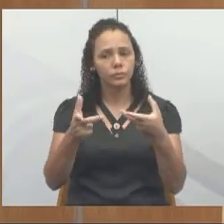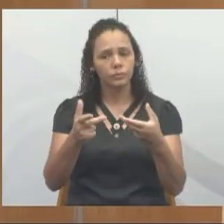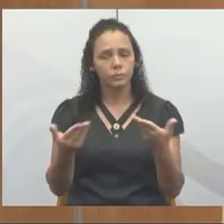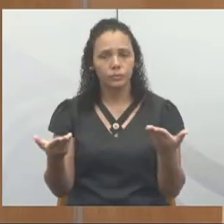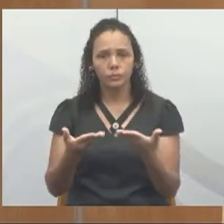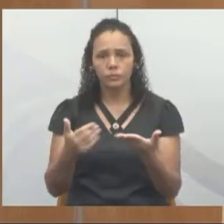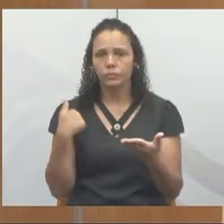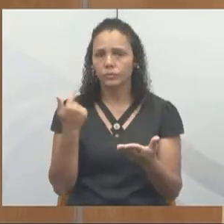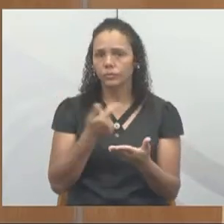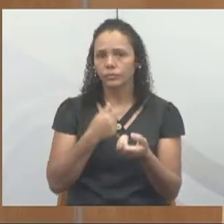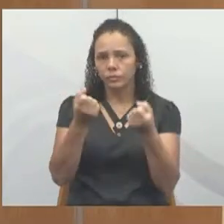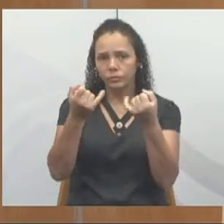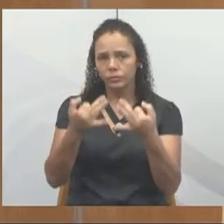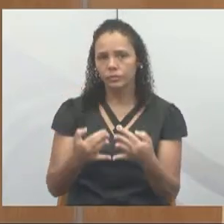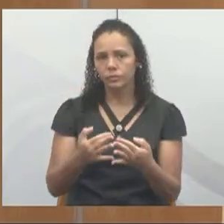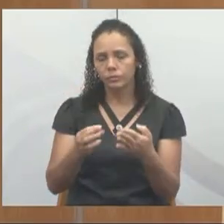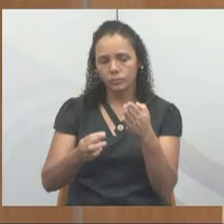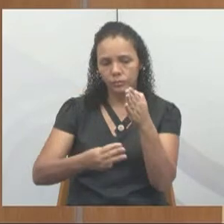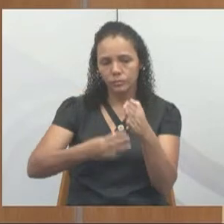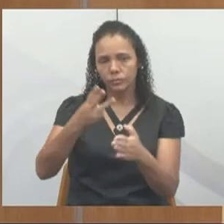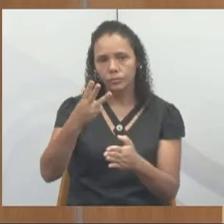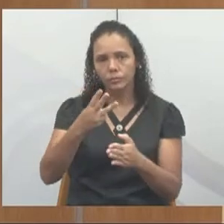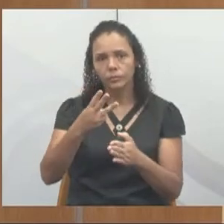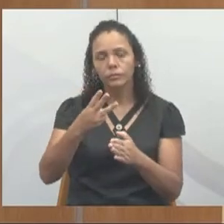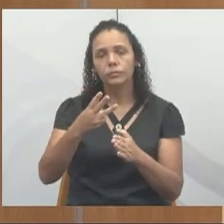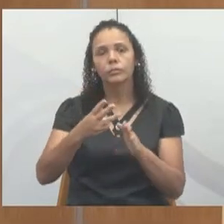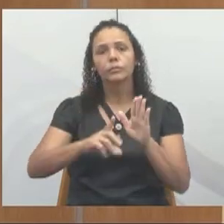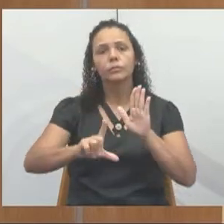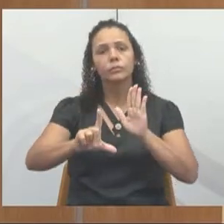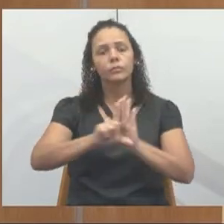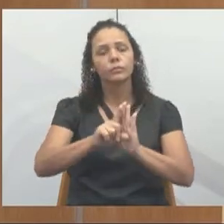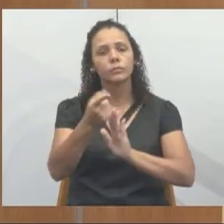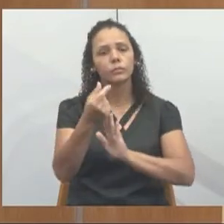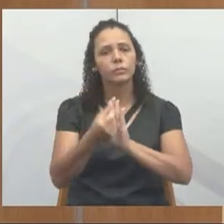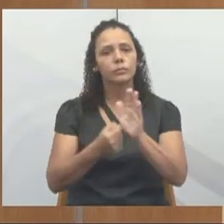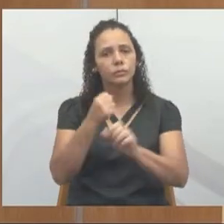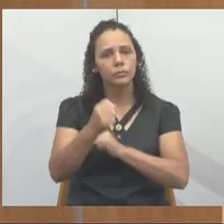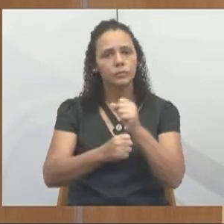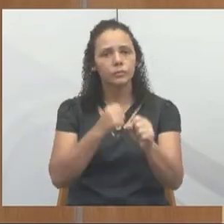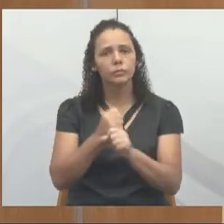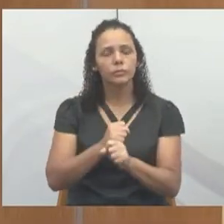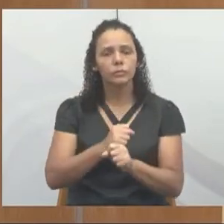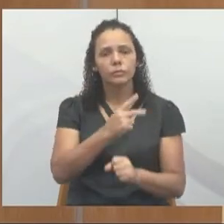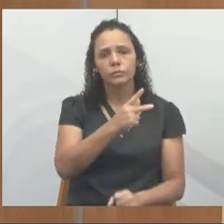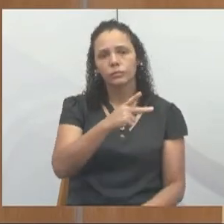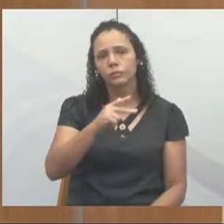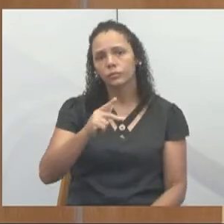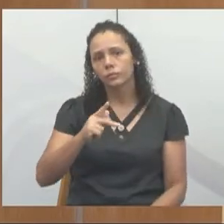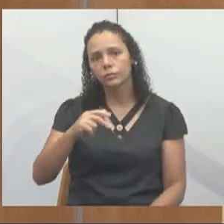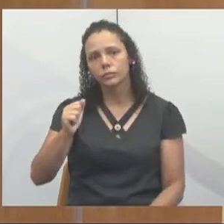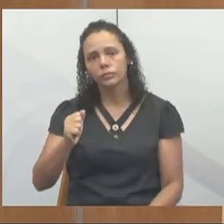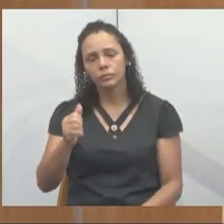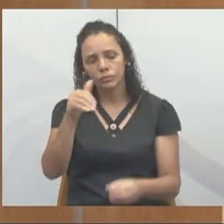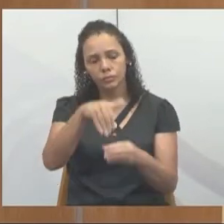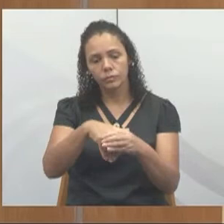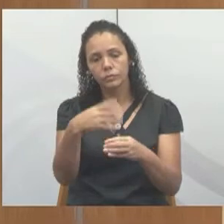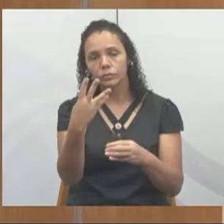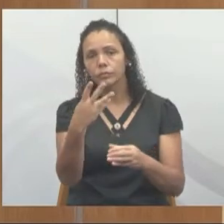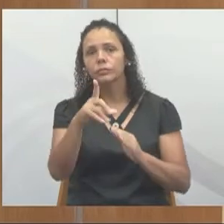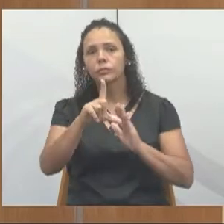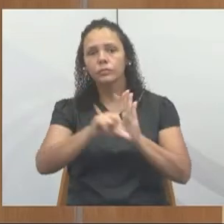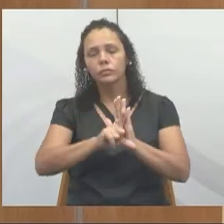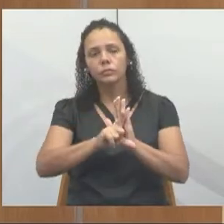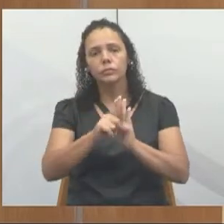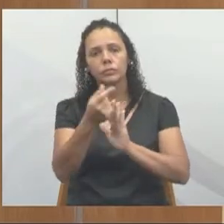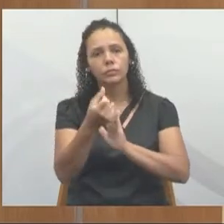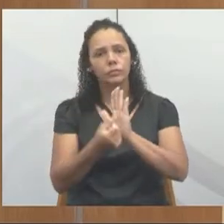nossa terceira lua. Terceira lua, a gente divide o PPA em 4 luas e 4 LDOs.